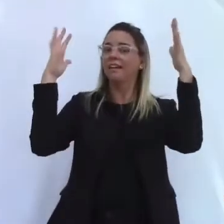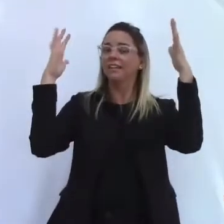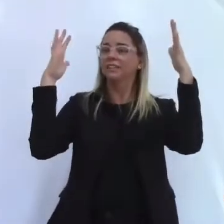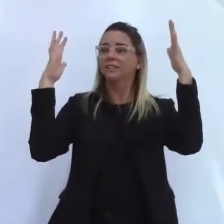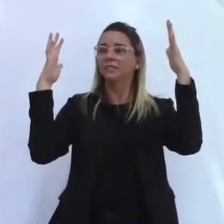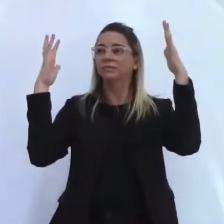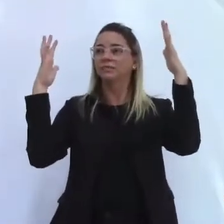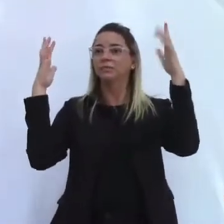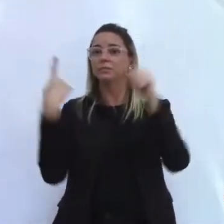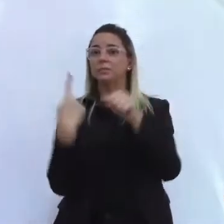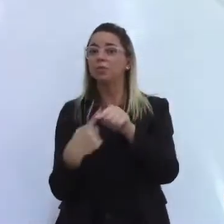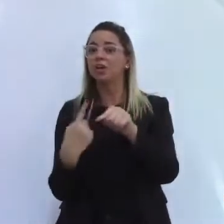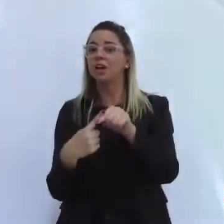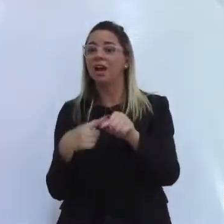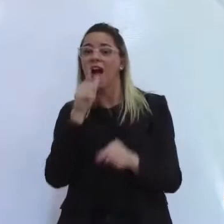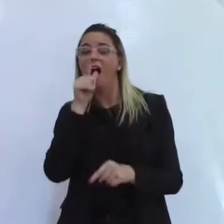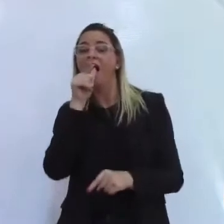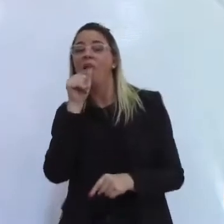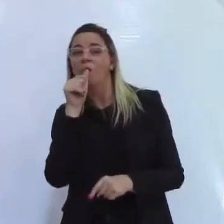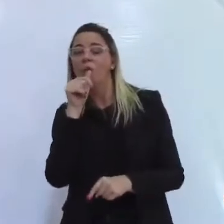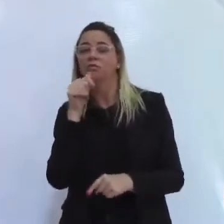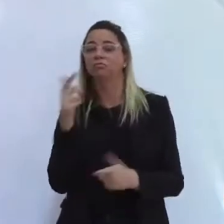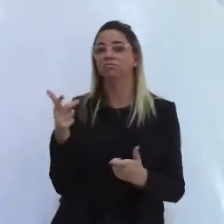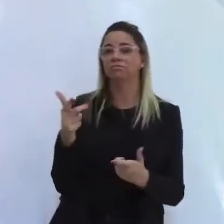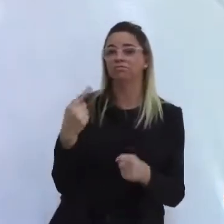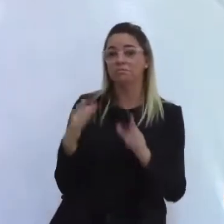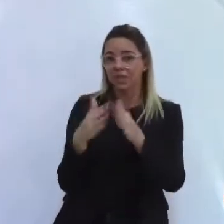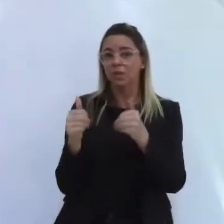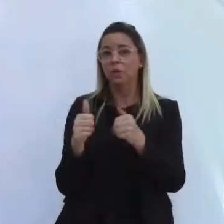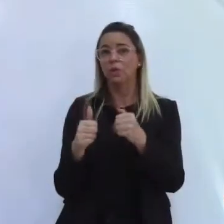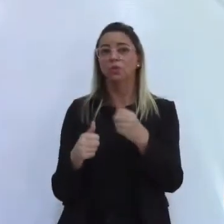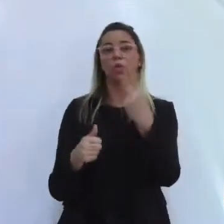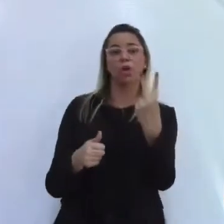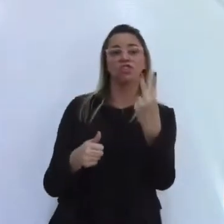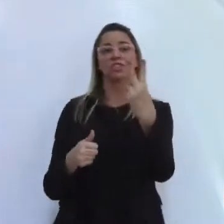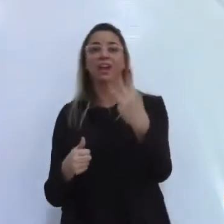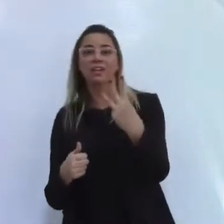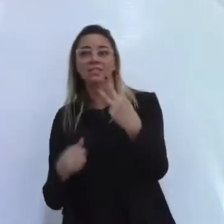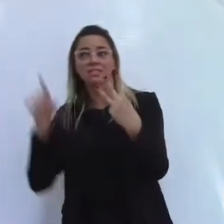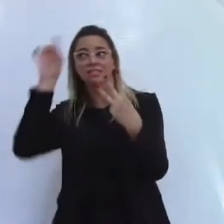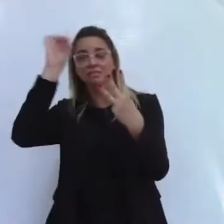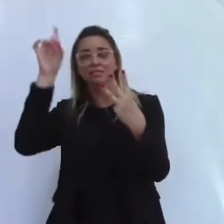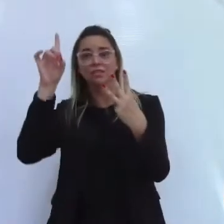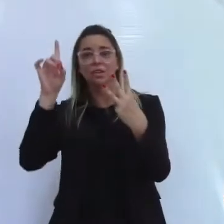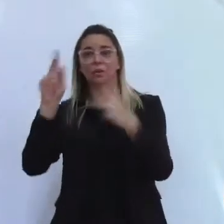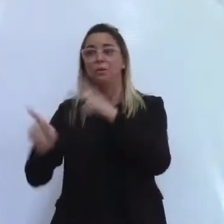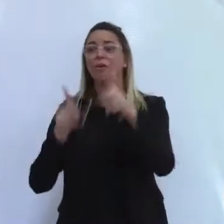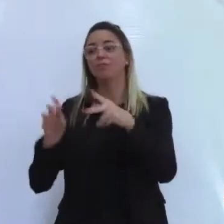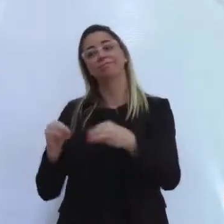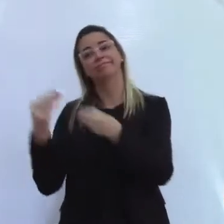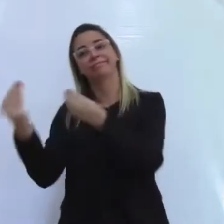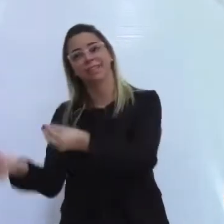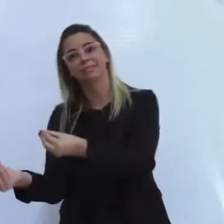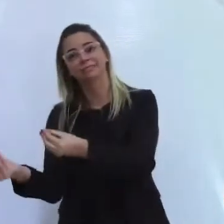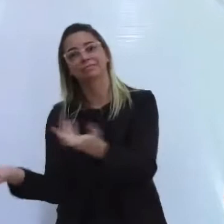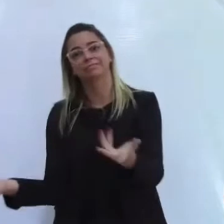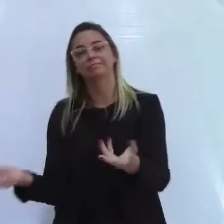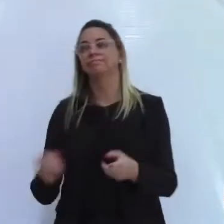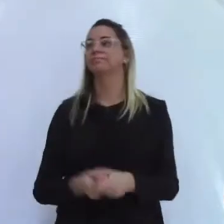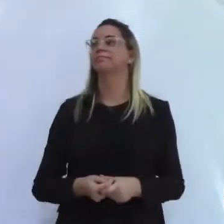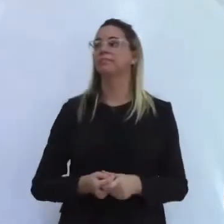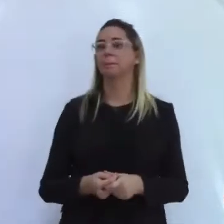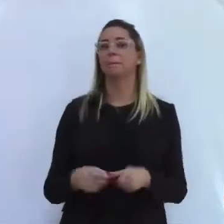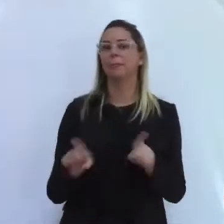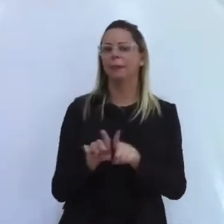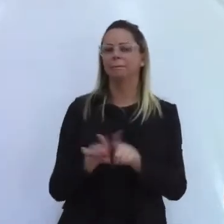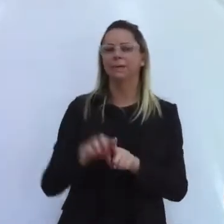quando se pedia uma carrada de água, com 2, 3 dias, o pessoal recebia água. Vereadora Cícera, está com uma mensagem